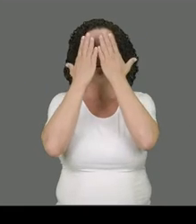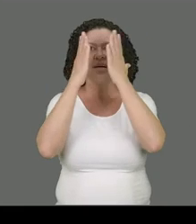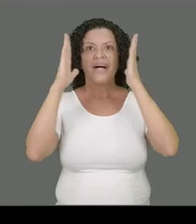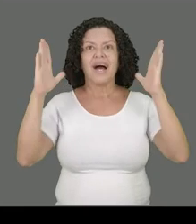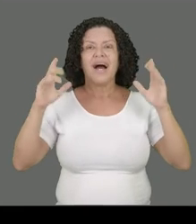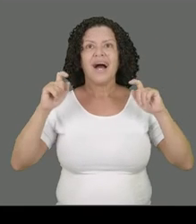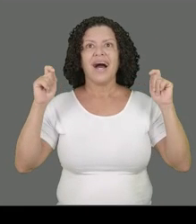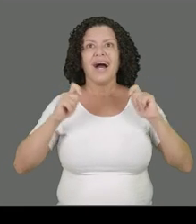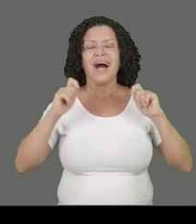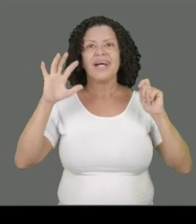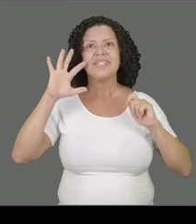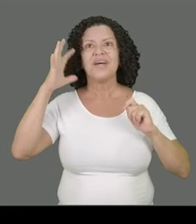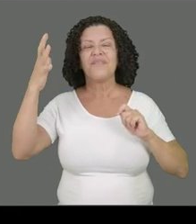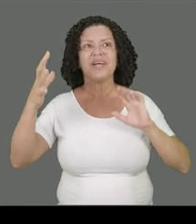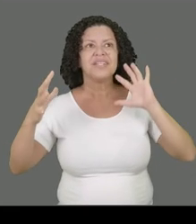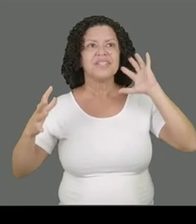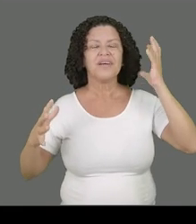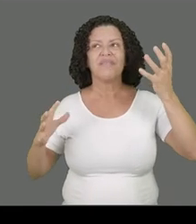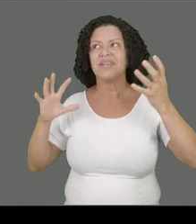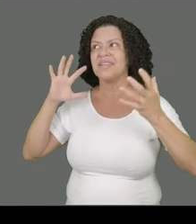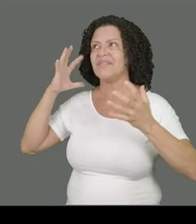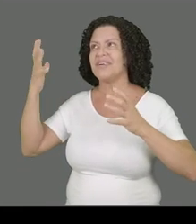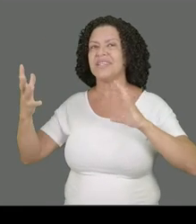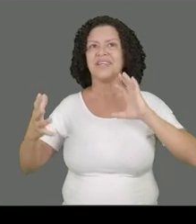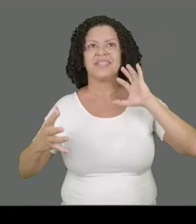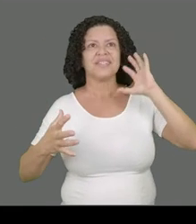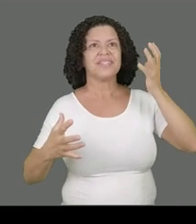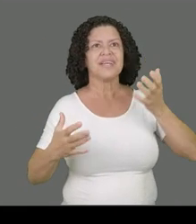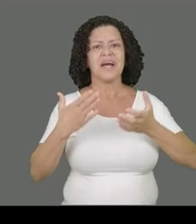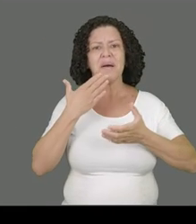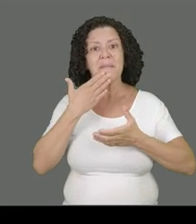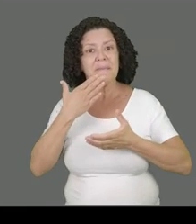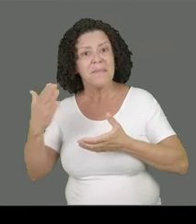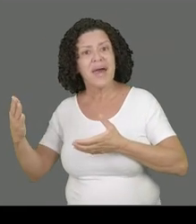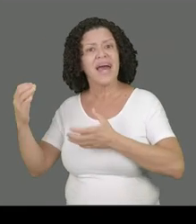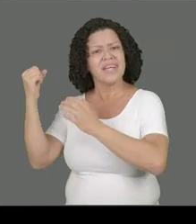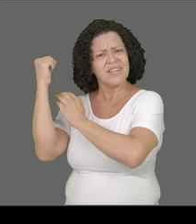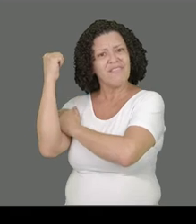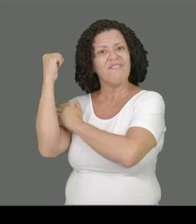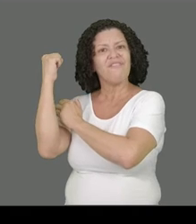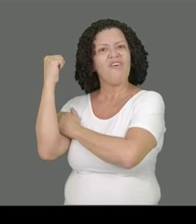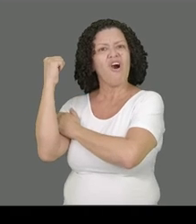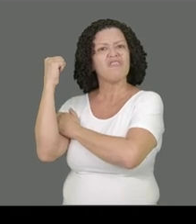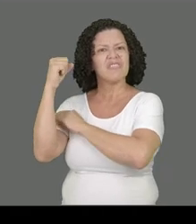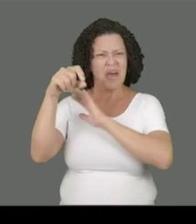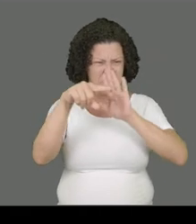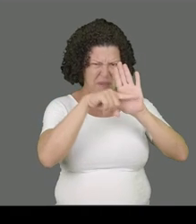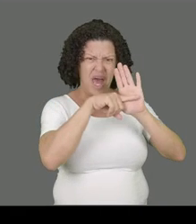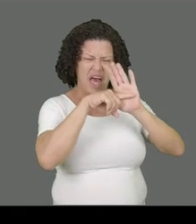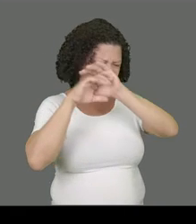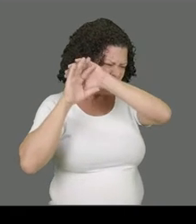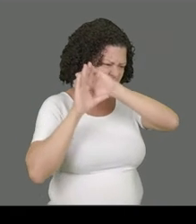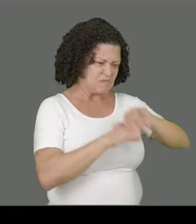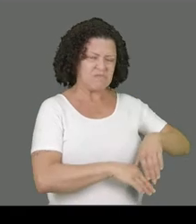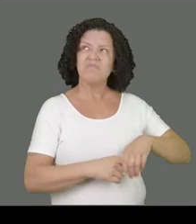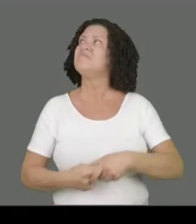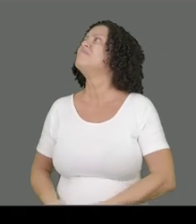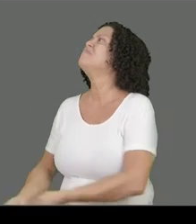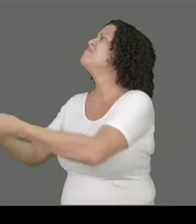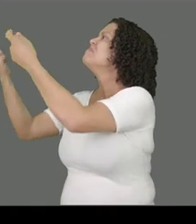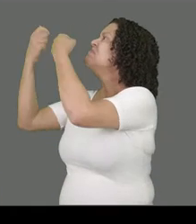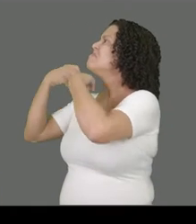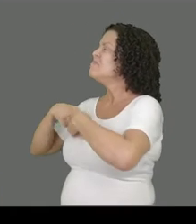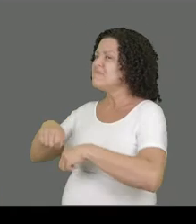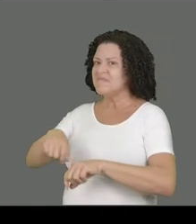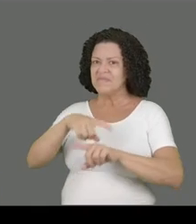luz, possa enxergar a solução aonde ela se encontra. Pede força para resistir ao mal,